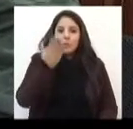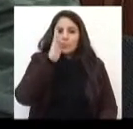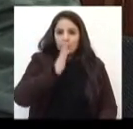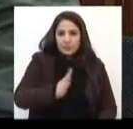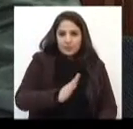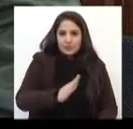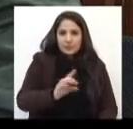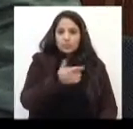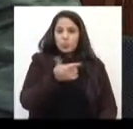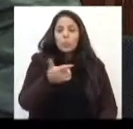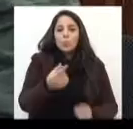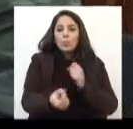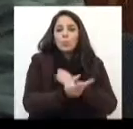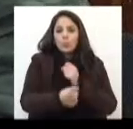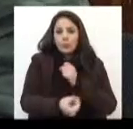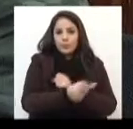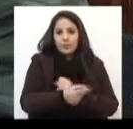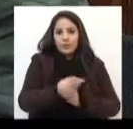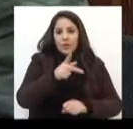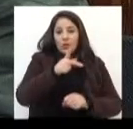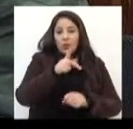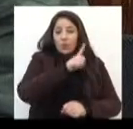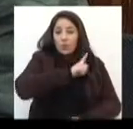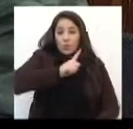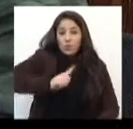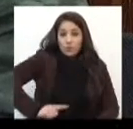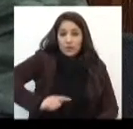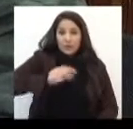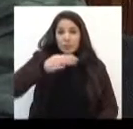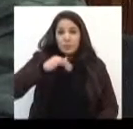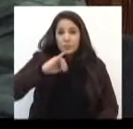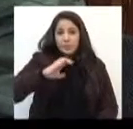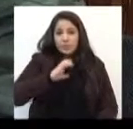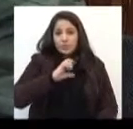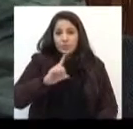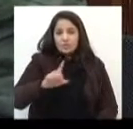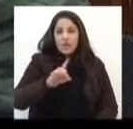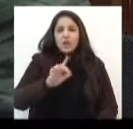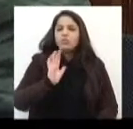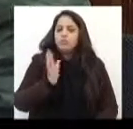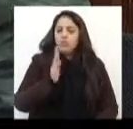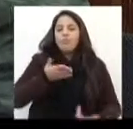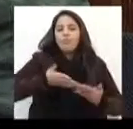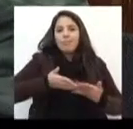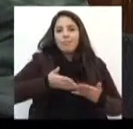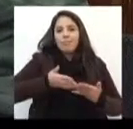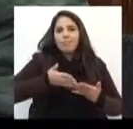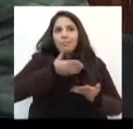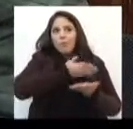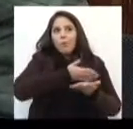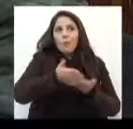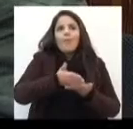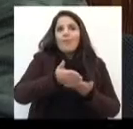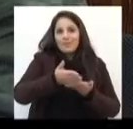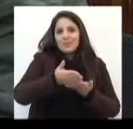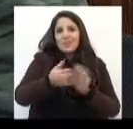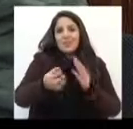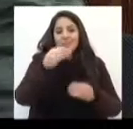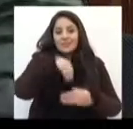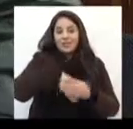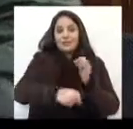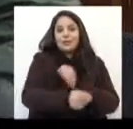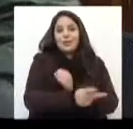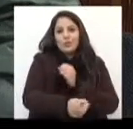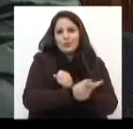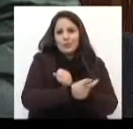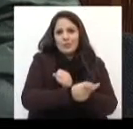corrupção. O governo Michel Temer já nasce dentro da corrupção. Ele é a própria cara da corrupção.